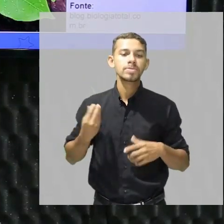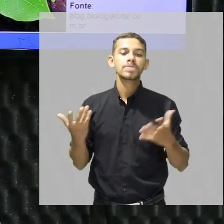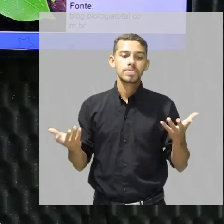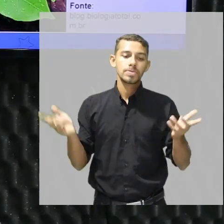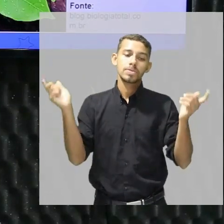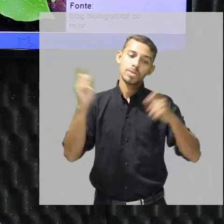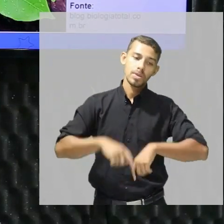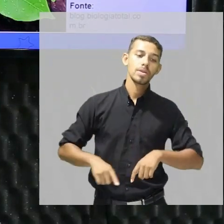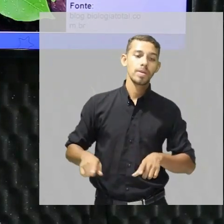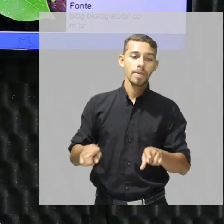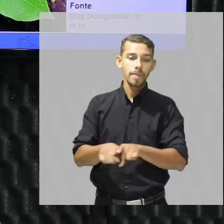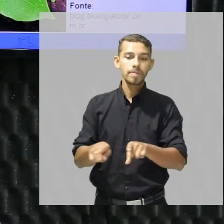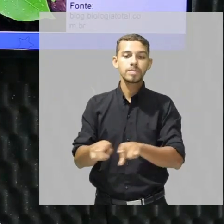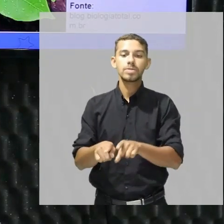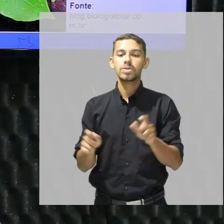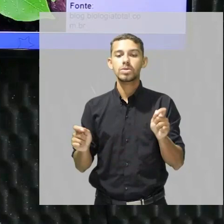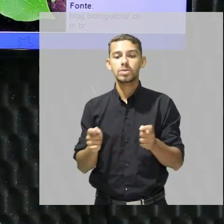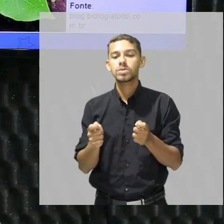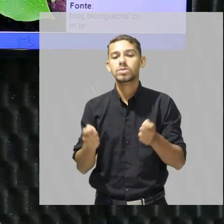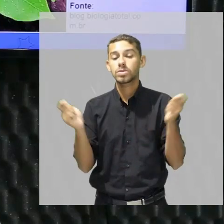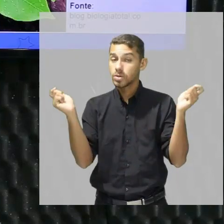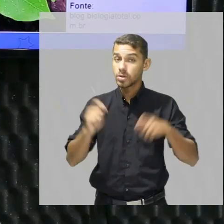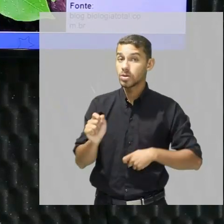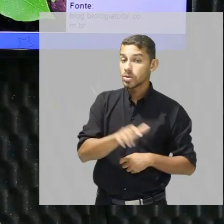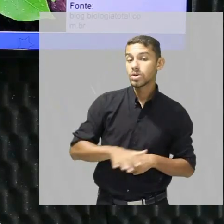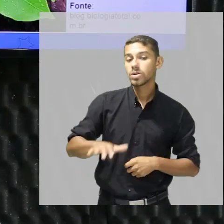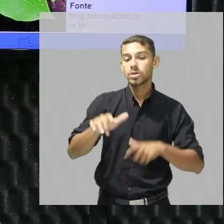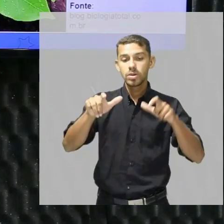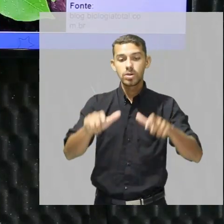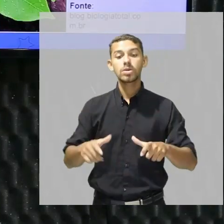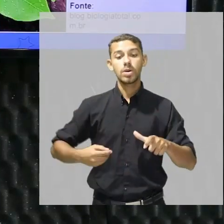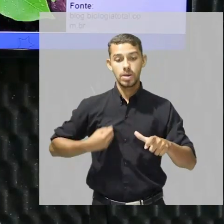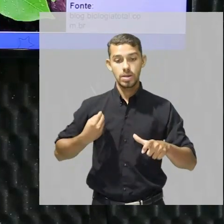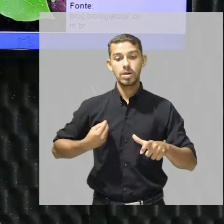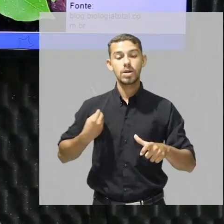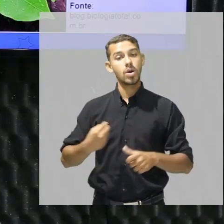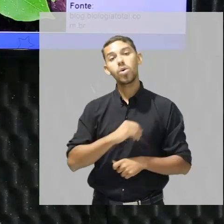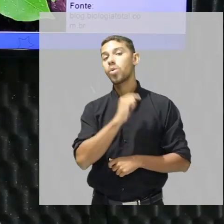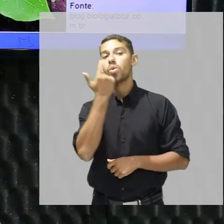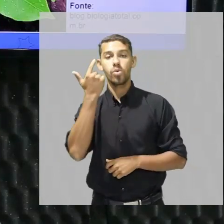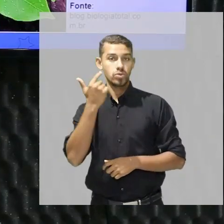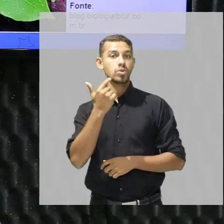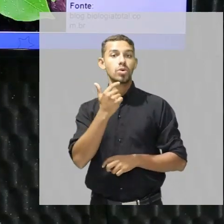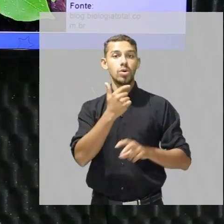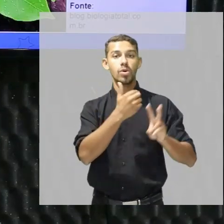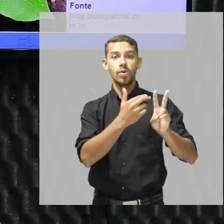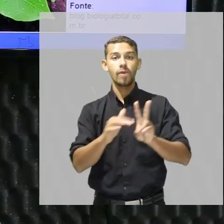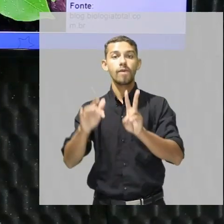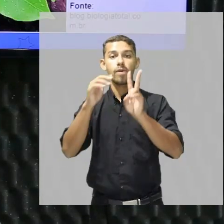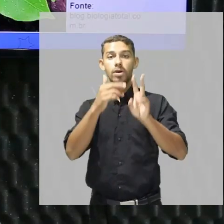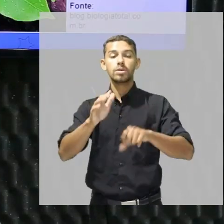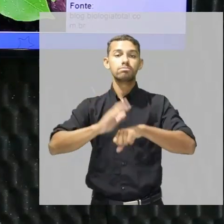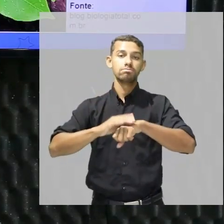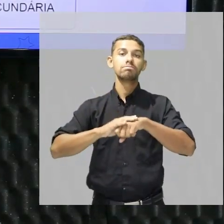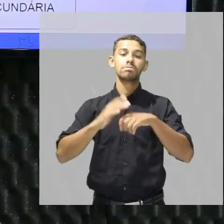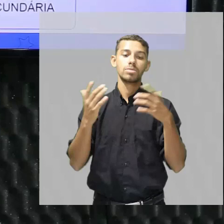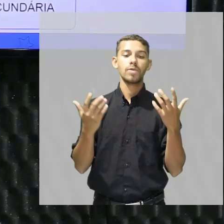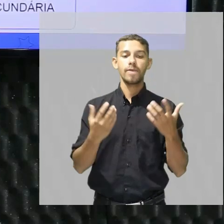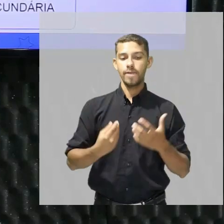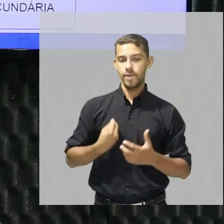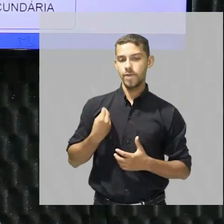dando condições para que o ambiente possa ser habitado por outros vegetais, por outros seres vivos,